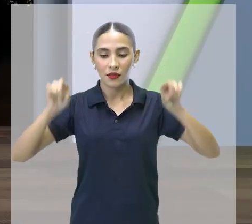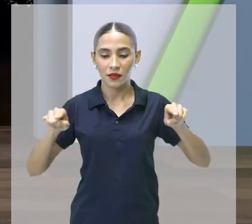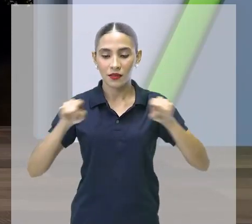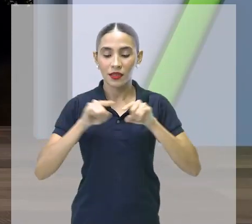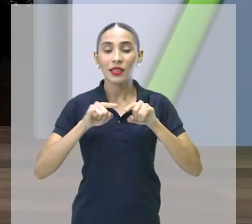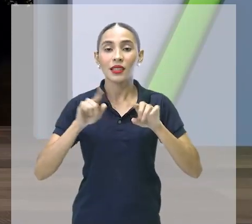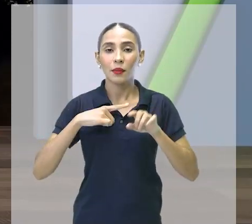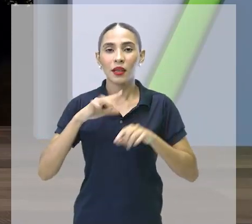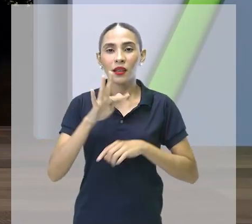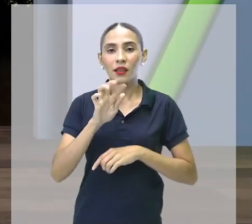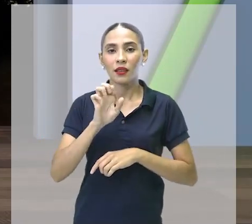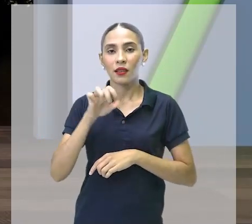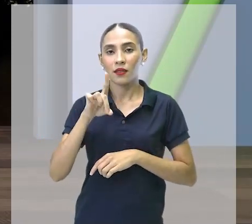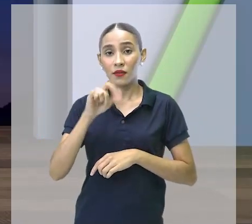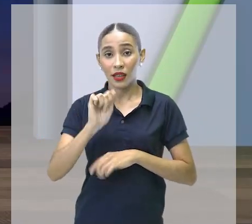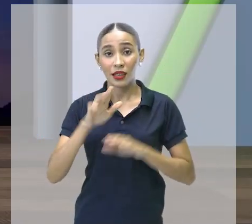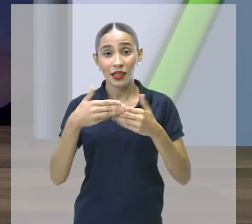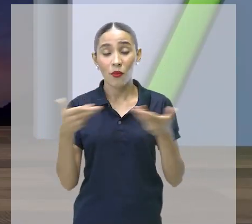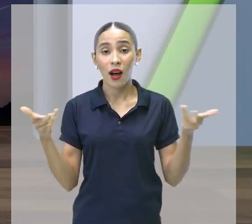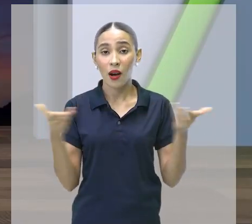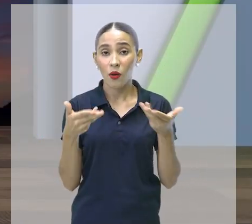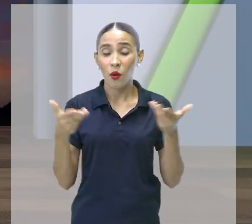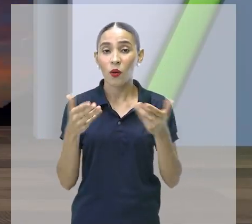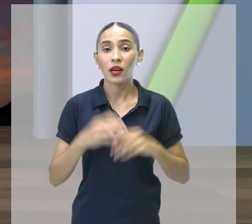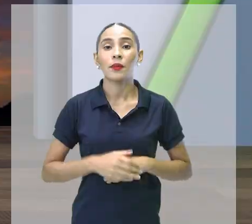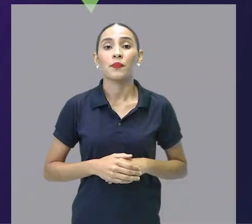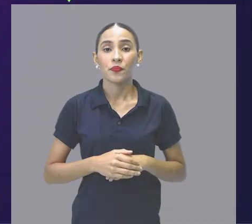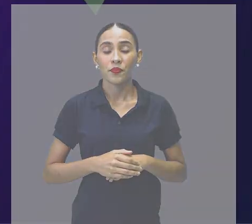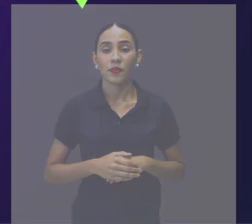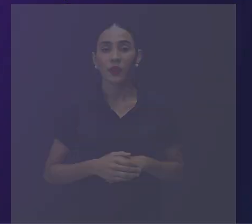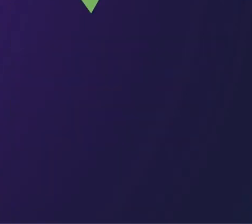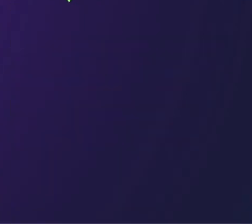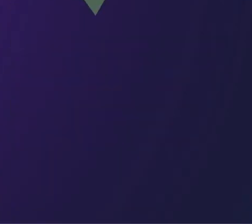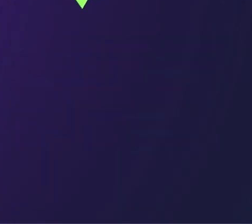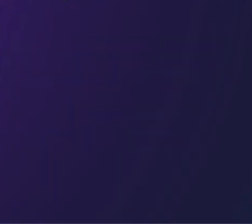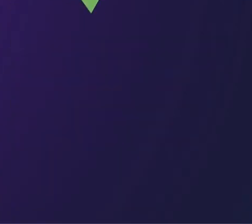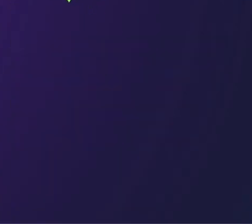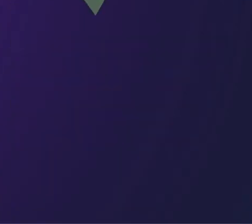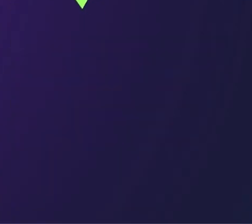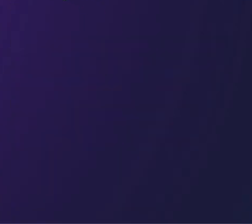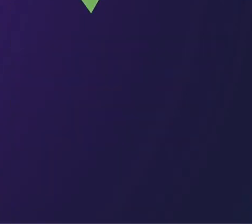esse fenômeno. Vejam aí. Olha lá.